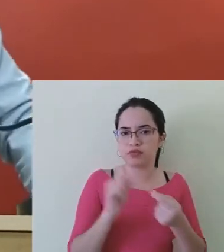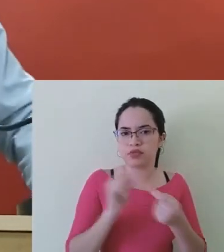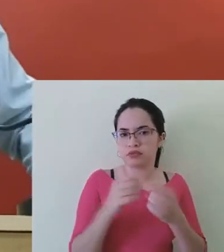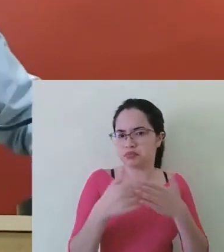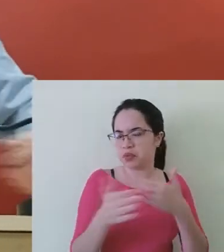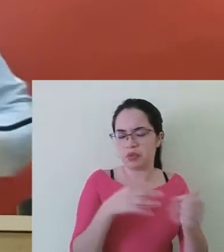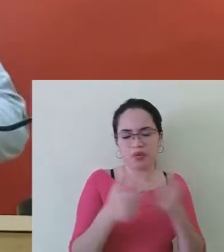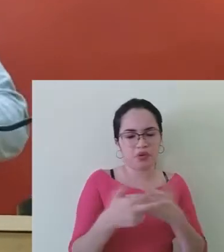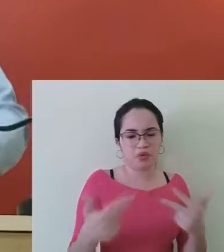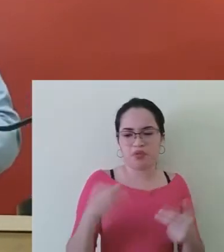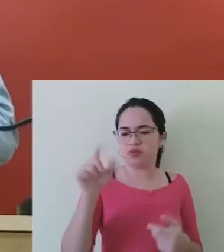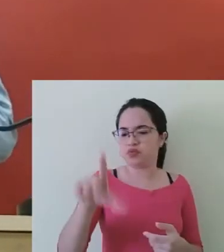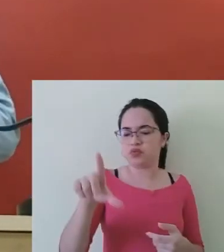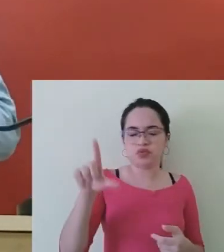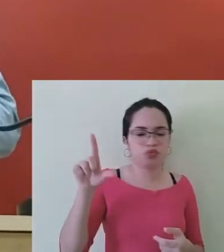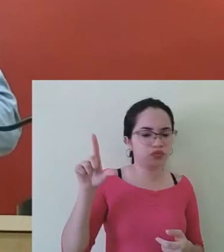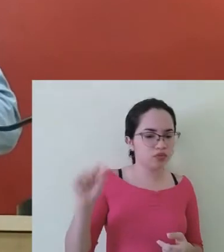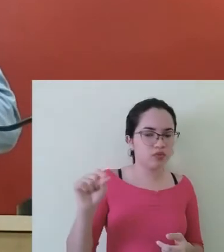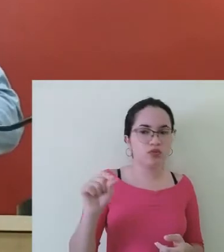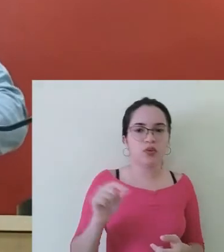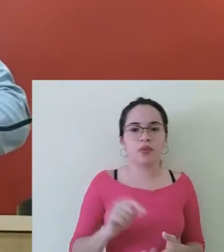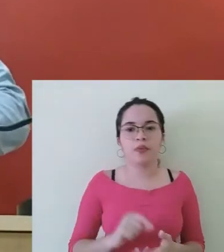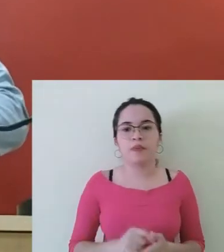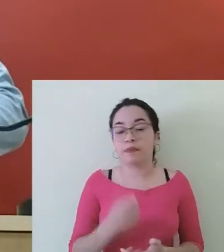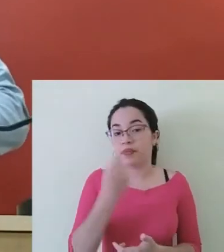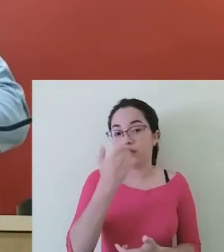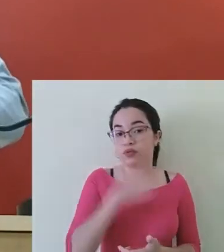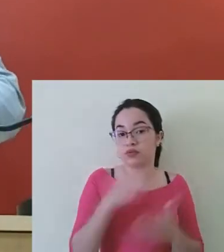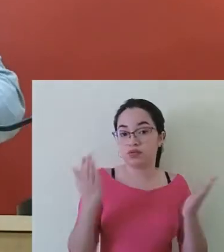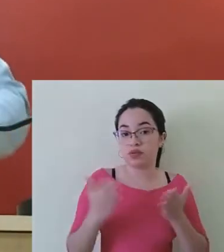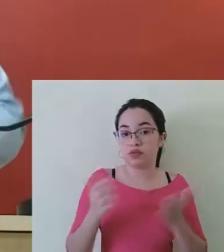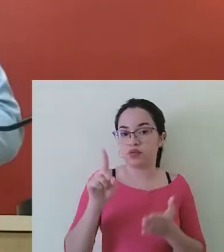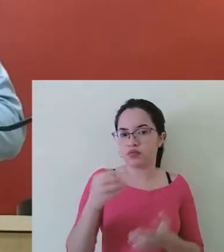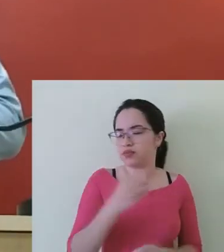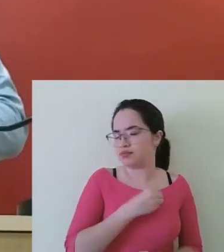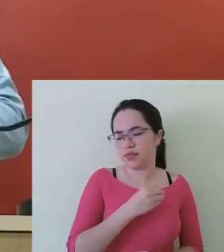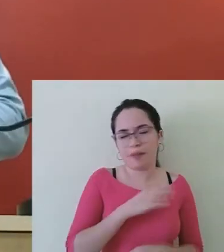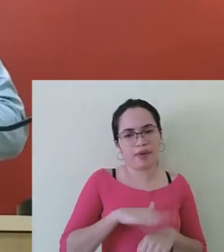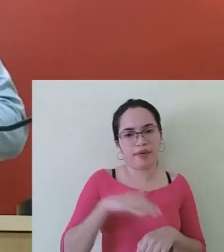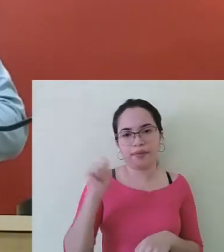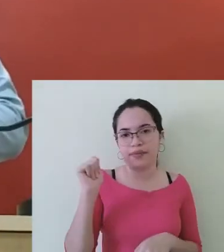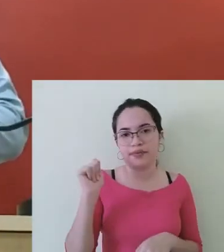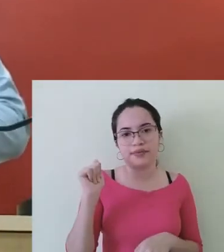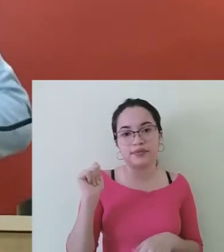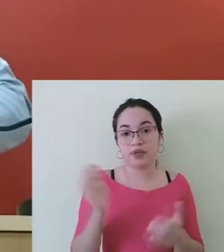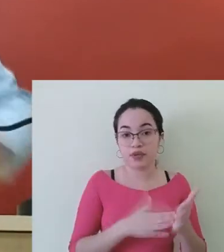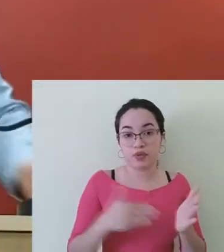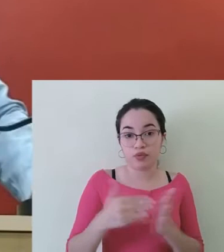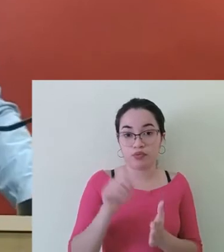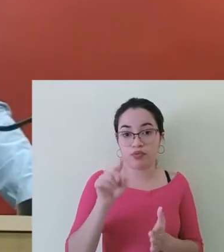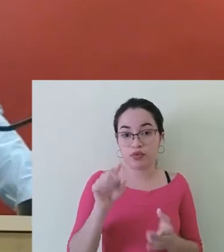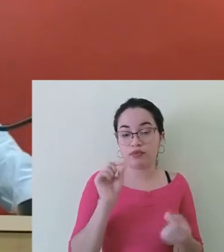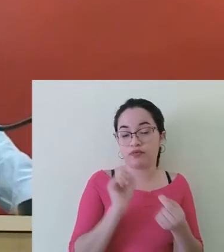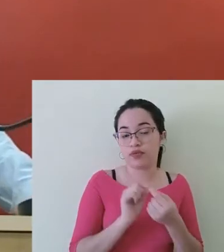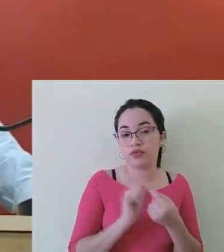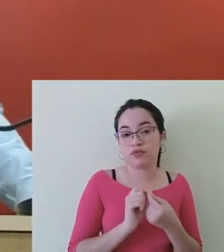você quiser, tomar decisões, achando que agora você não peca mais, que tudo o que